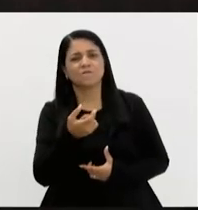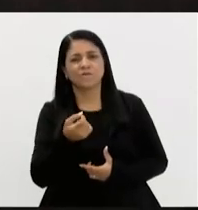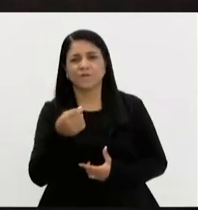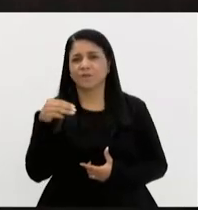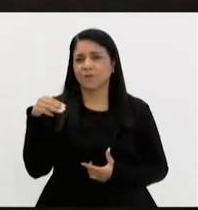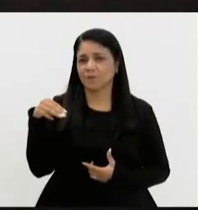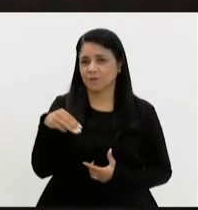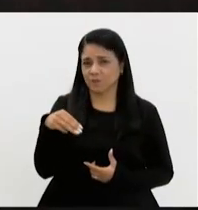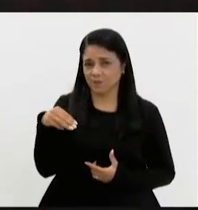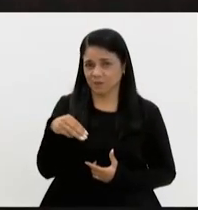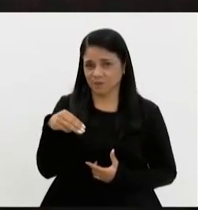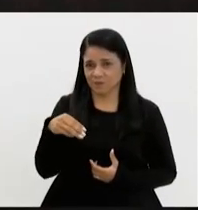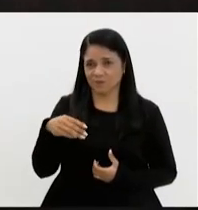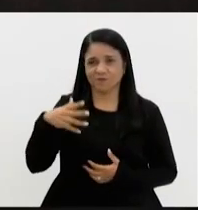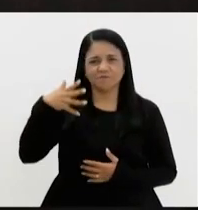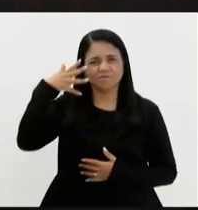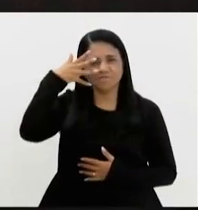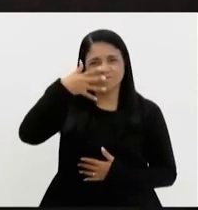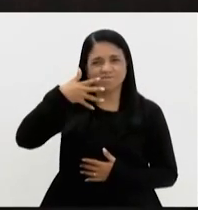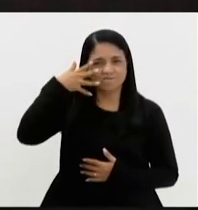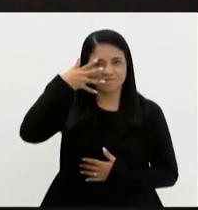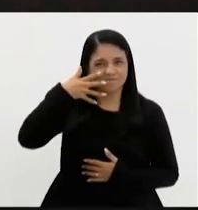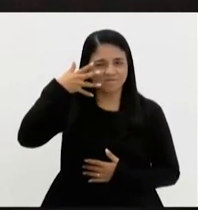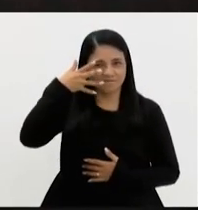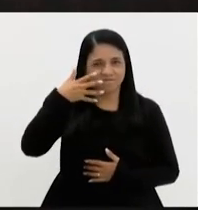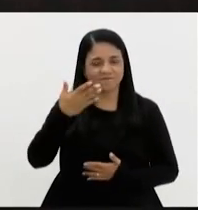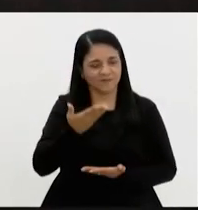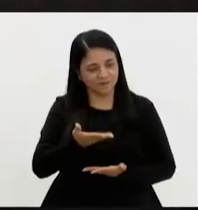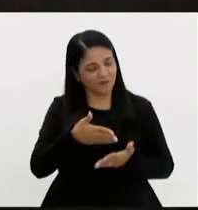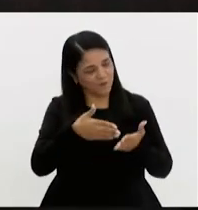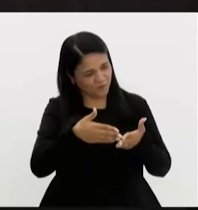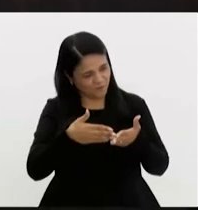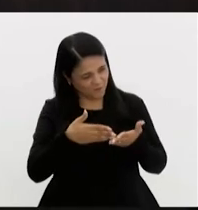para a sua exposição por